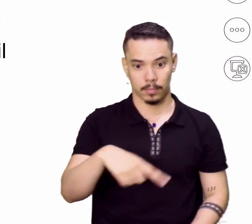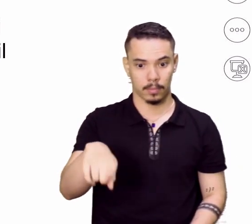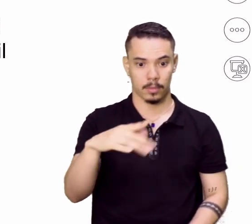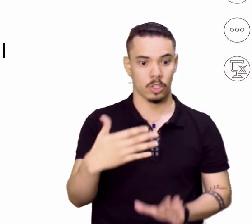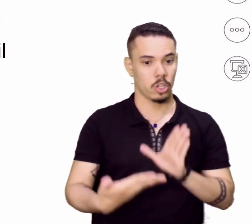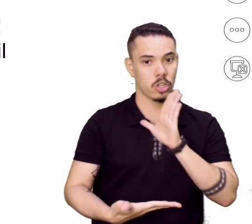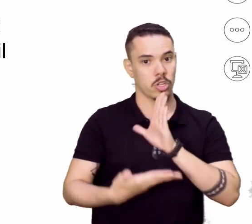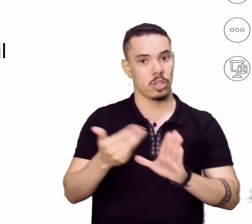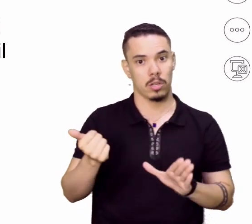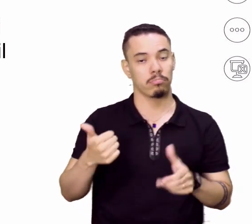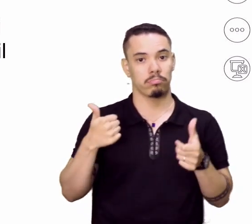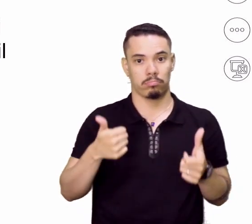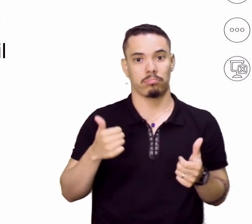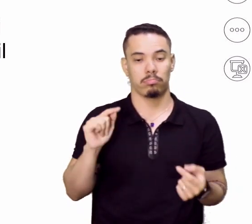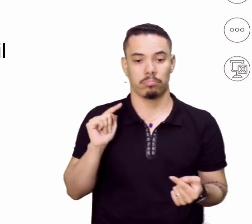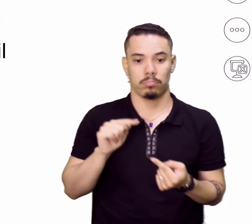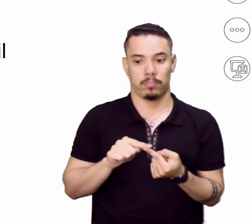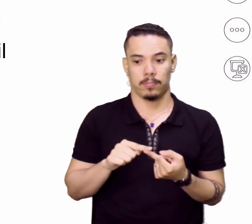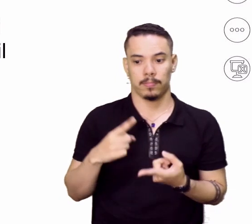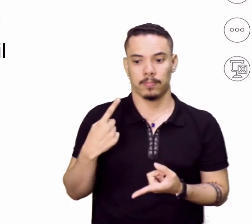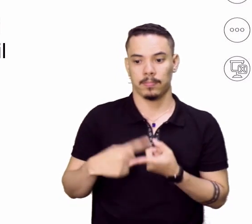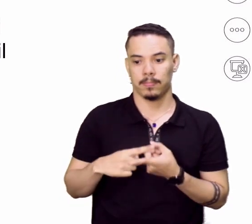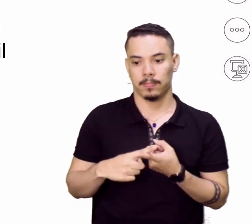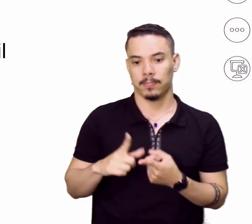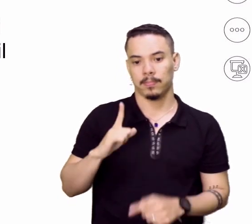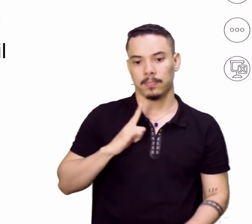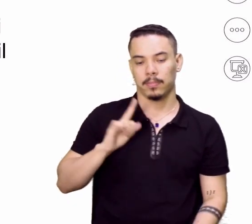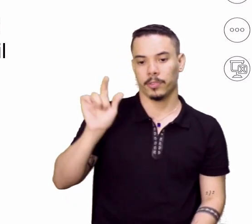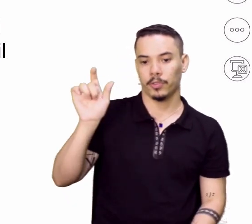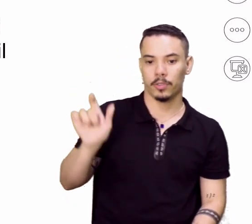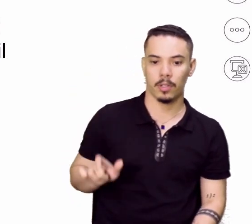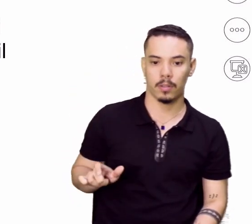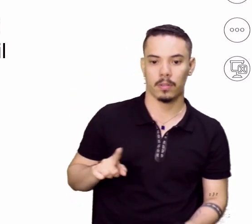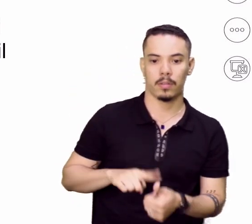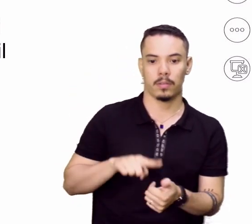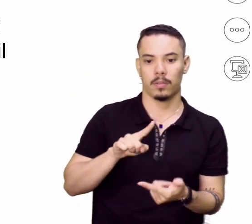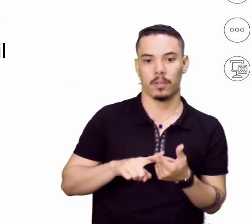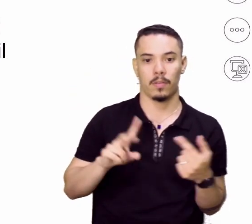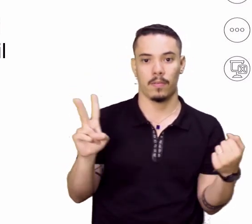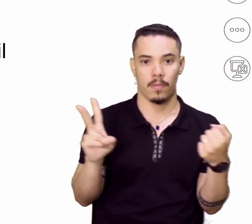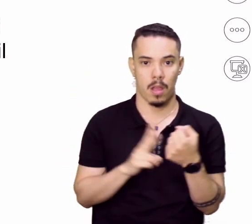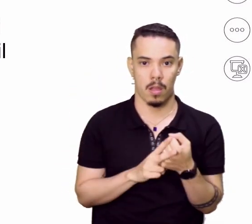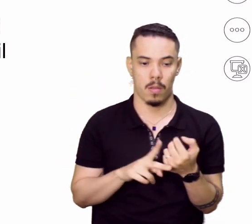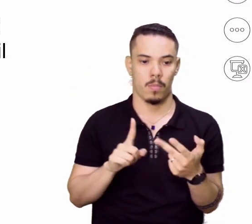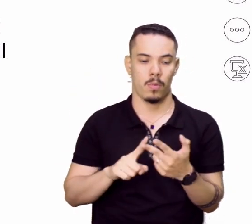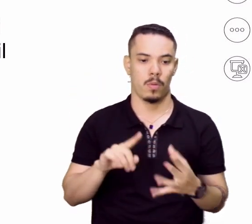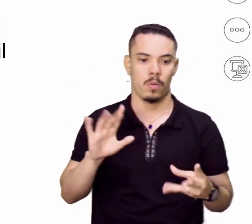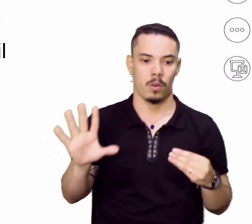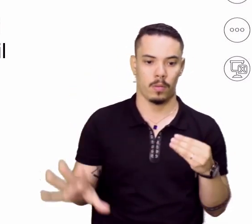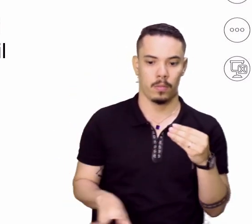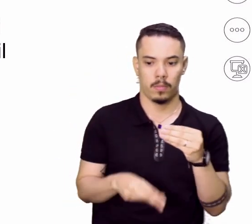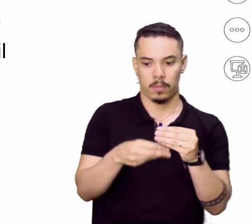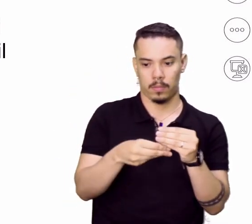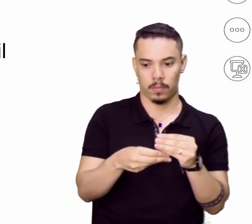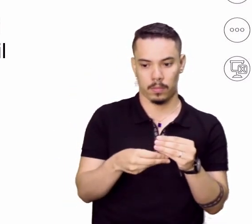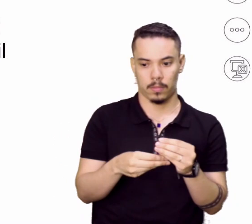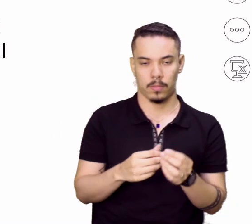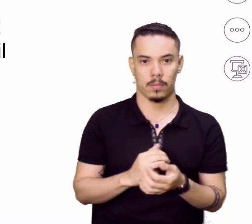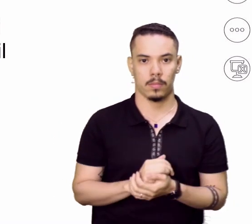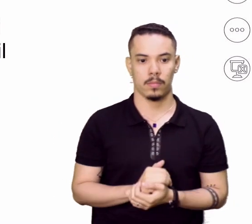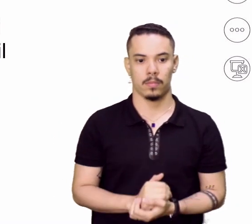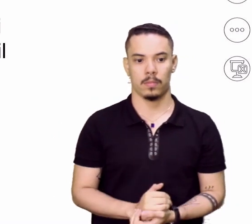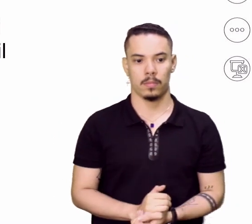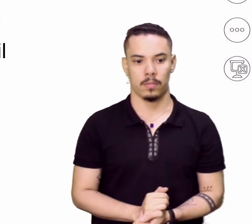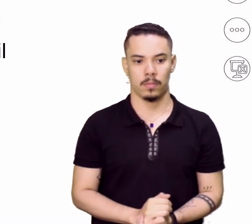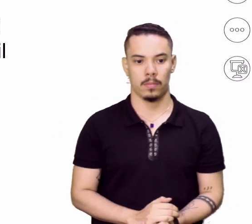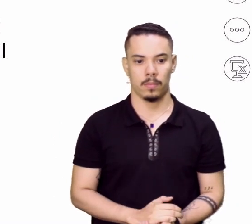fazer sentido, porque você tem ainda sujeito, e você tem verbo, você tem complemento. É isso que eu quero dizer. Então, uma